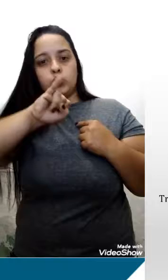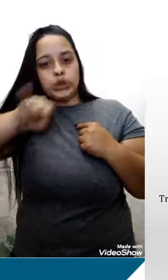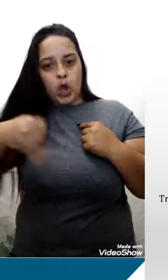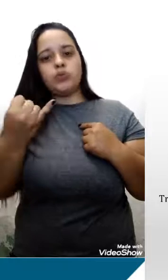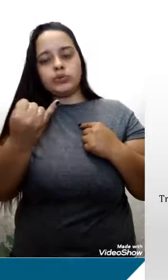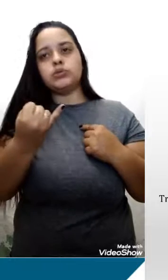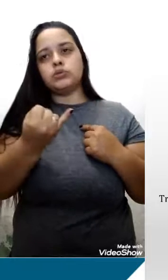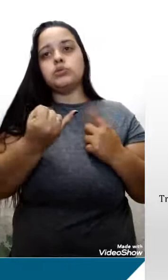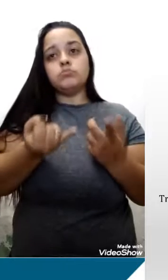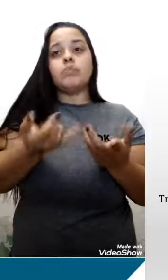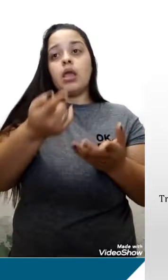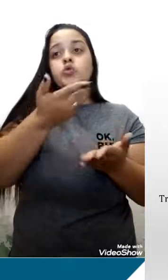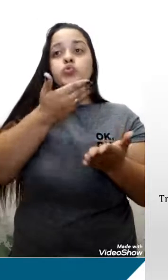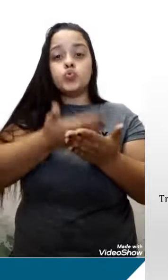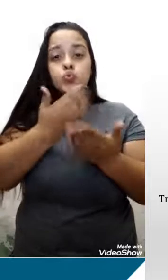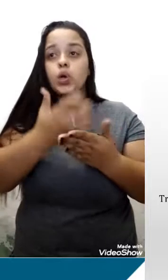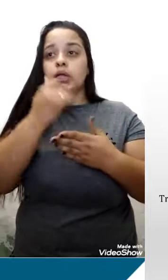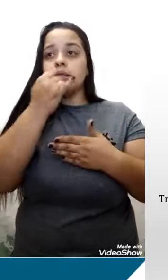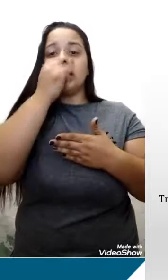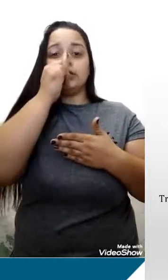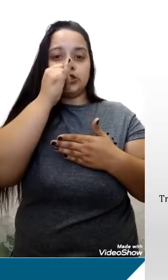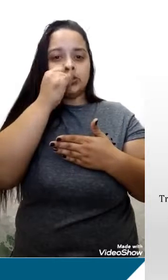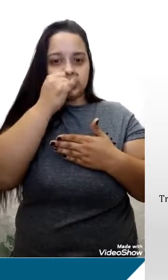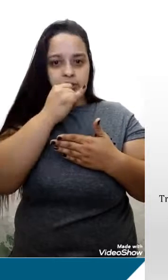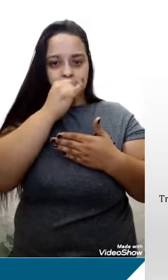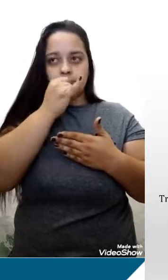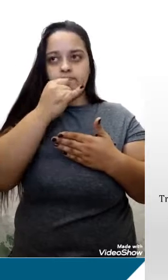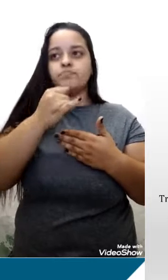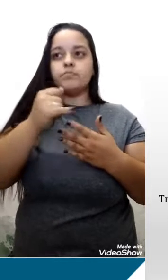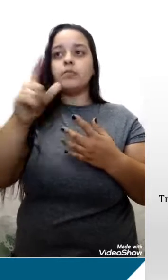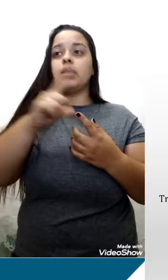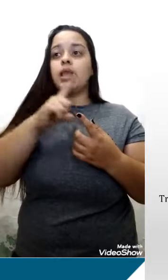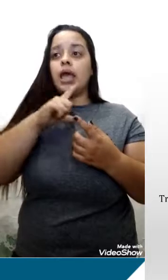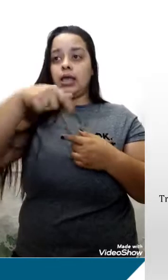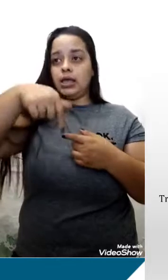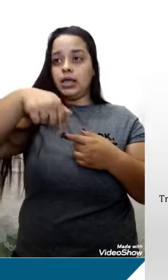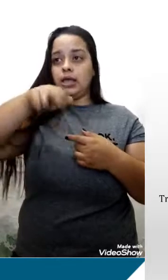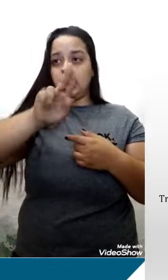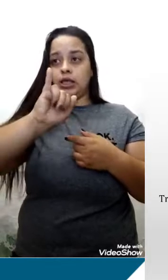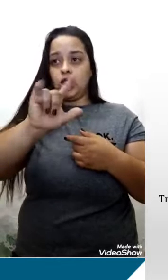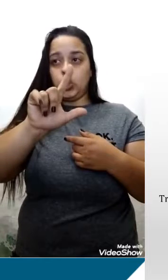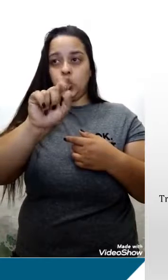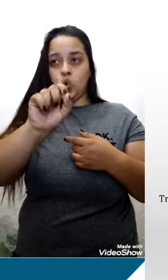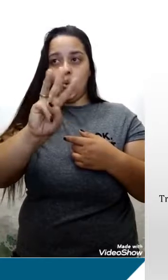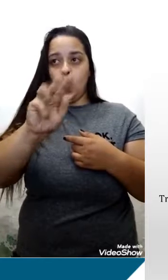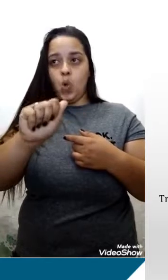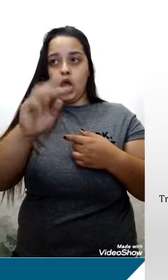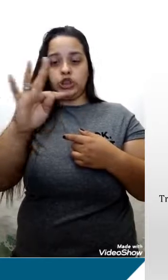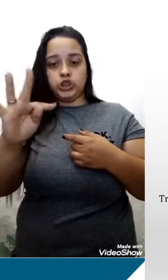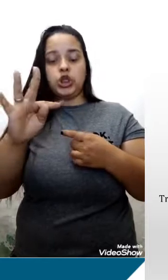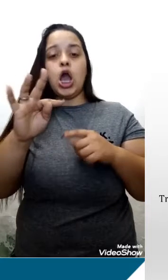4,18 joules. E no estudo da energia elétrica, nós utilizamos o